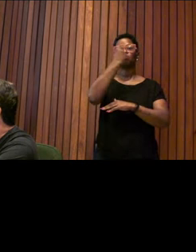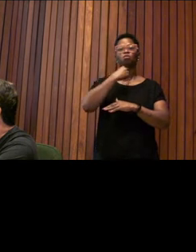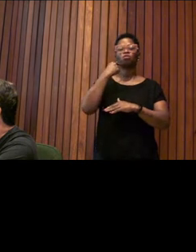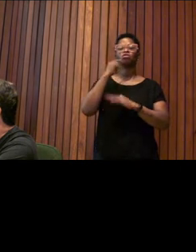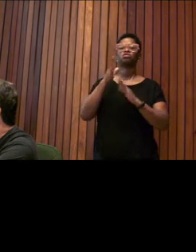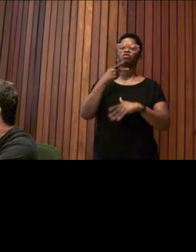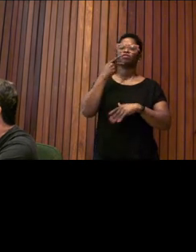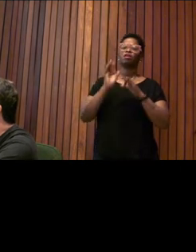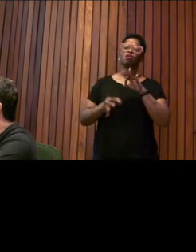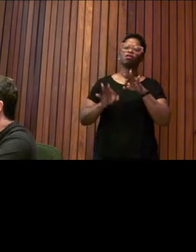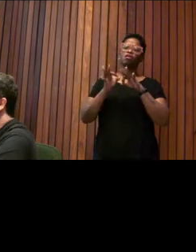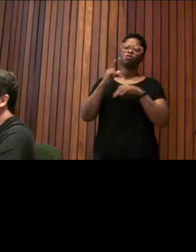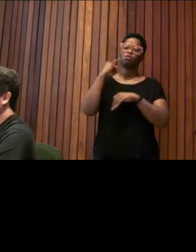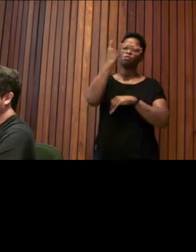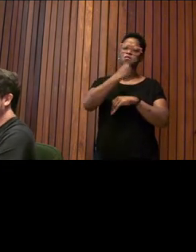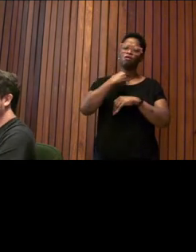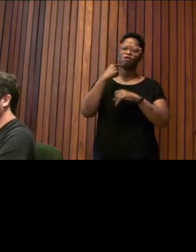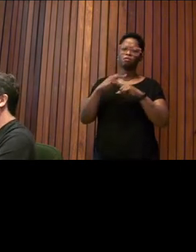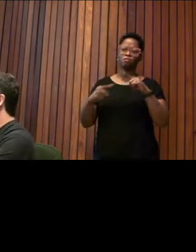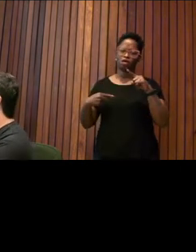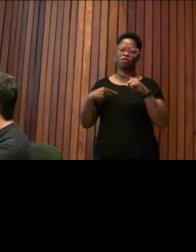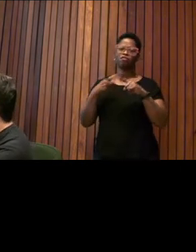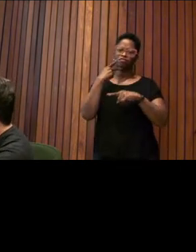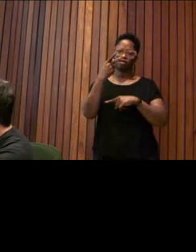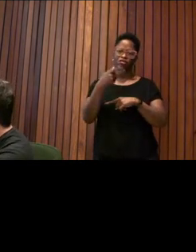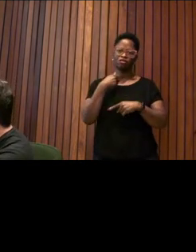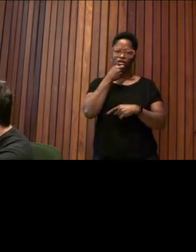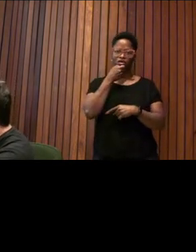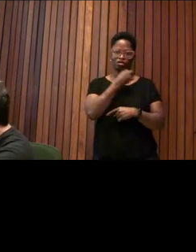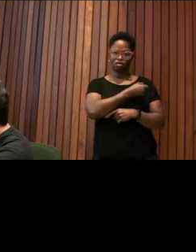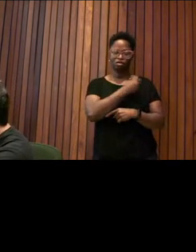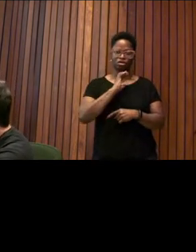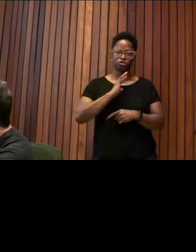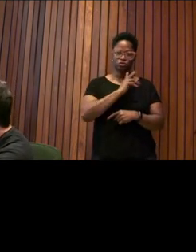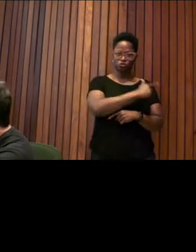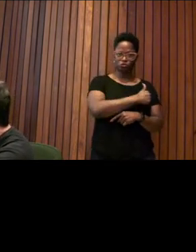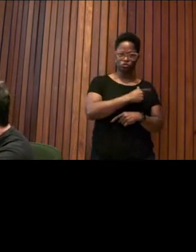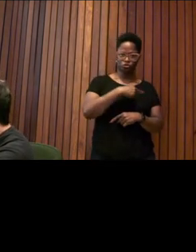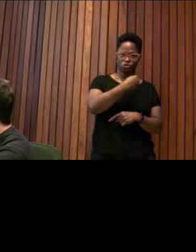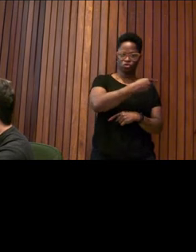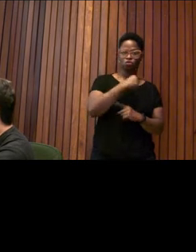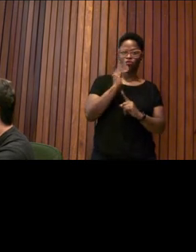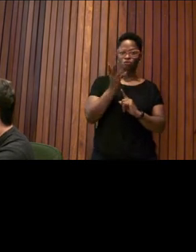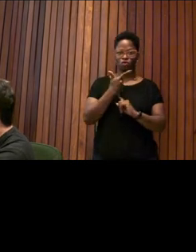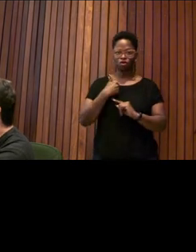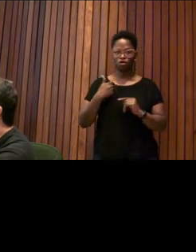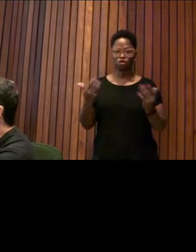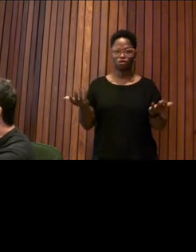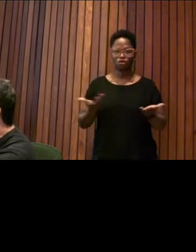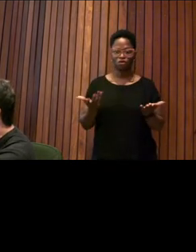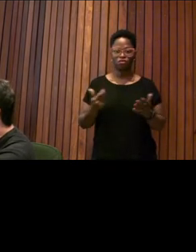para caramba, 1h30. Então, eu vou passar a palavra para eles, né, nossos artistas aqui.